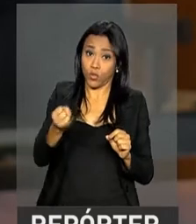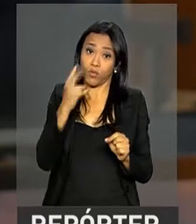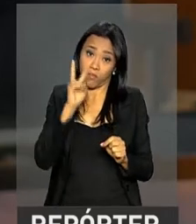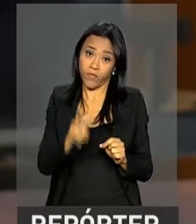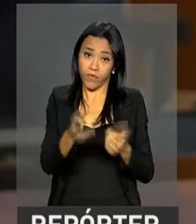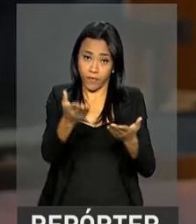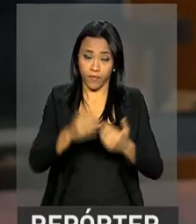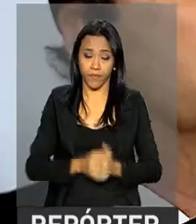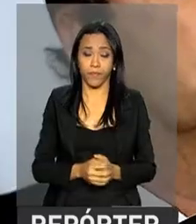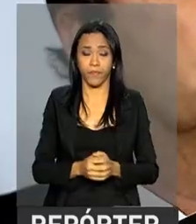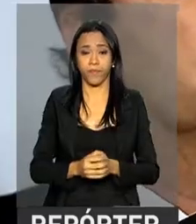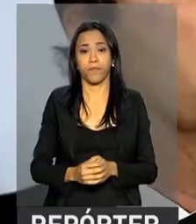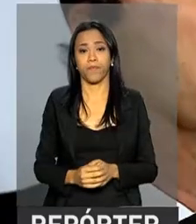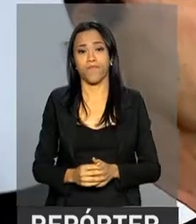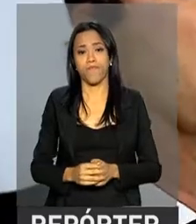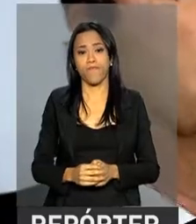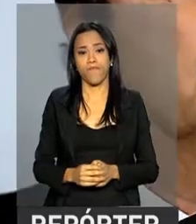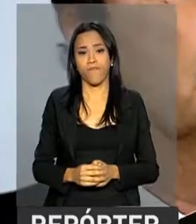lo